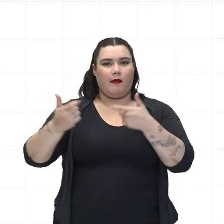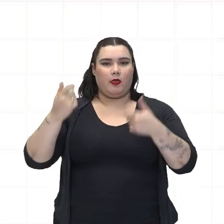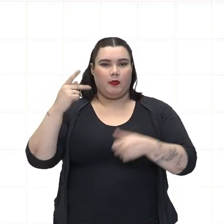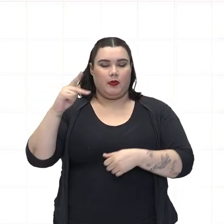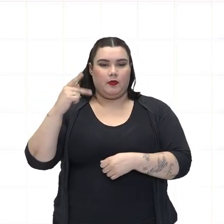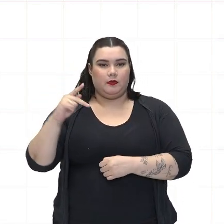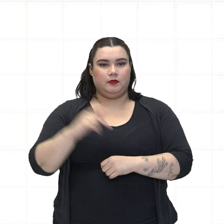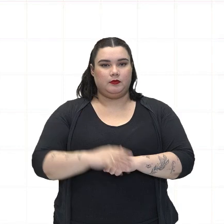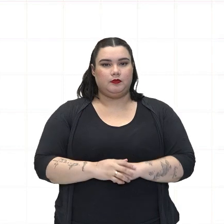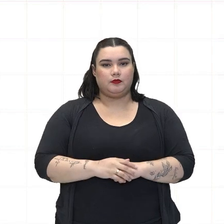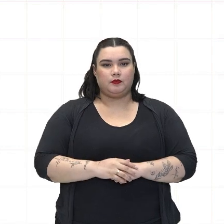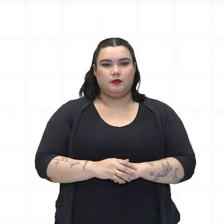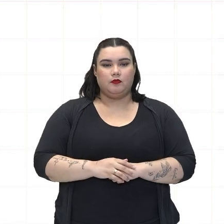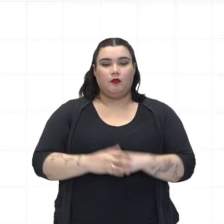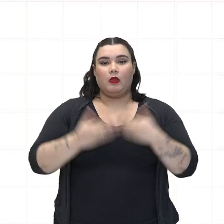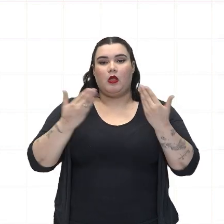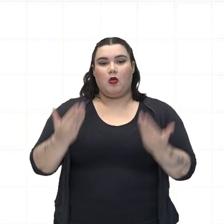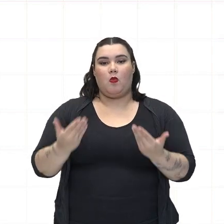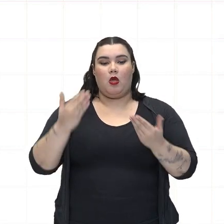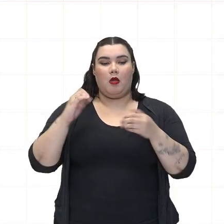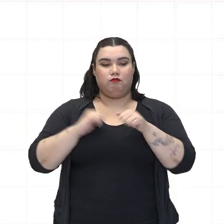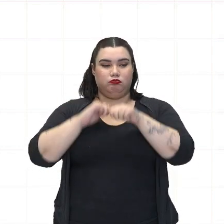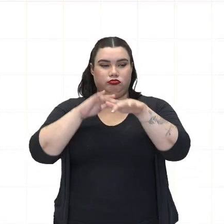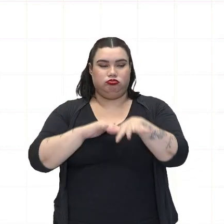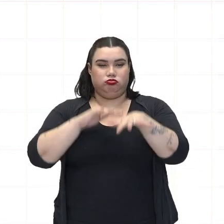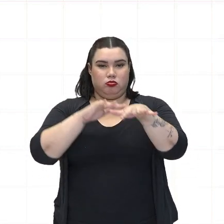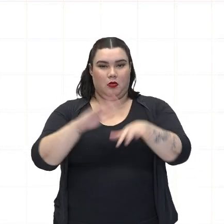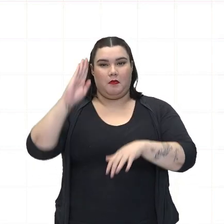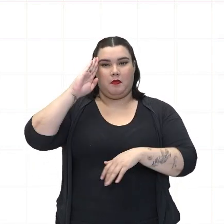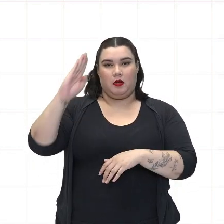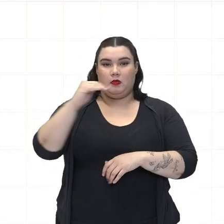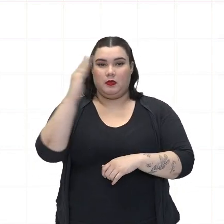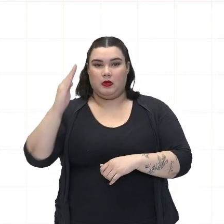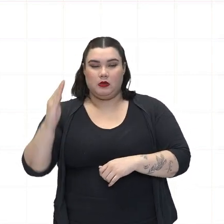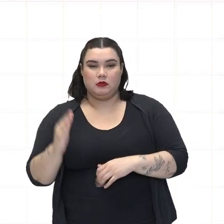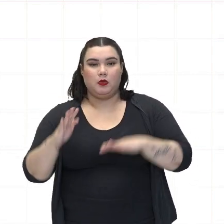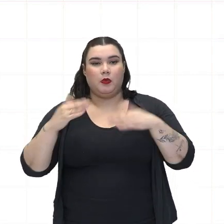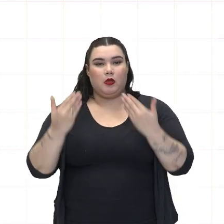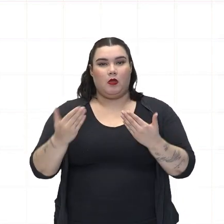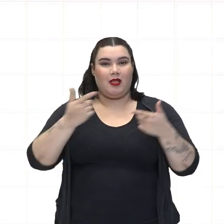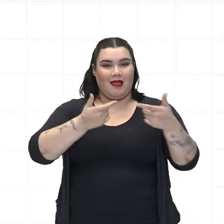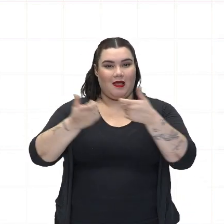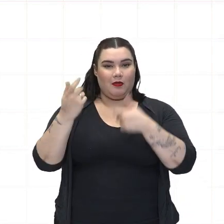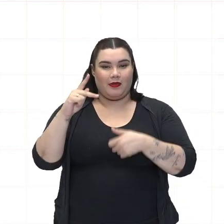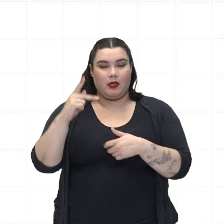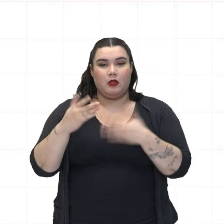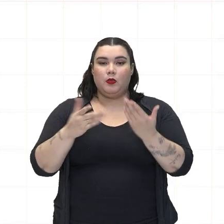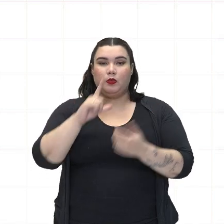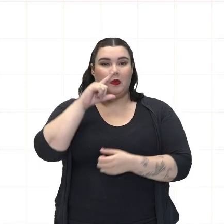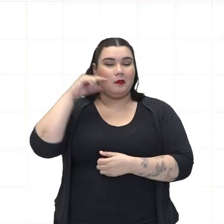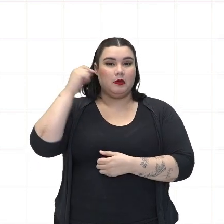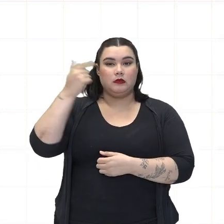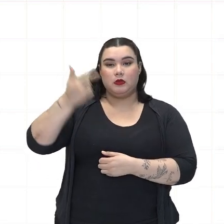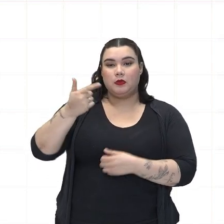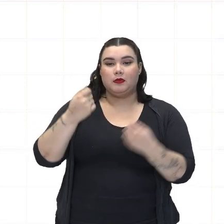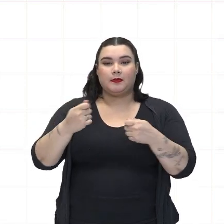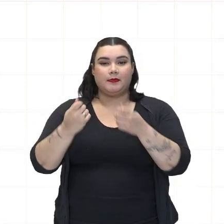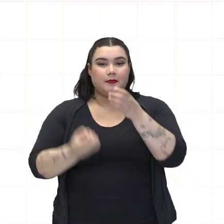compor as tropas do Exército Brasileiro na Guerra do Paraguai, Dom Pedro II precisou criar um